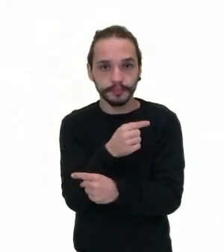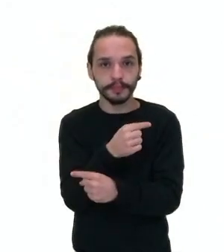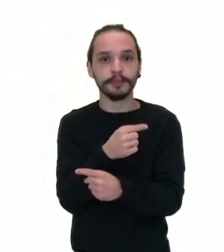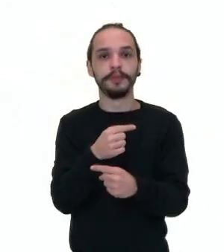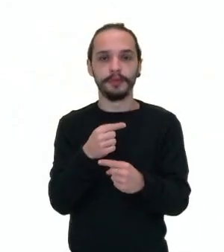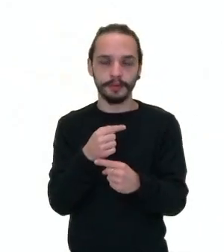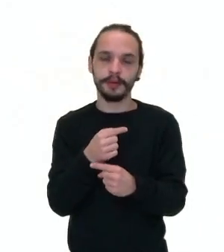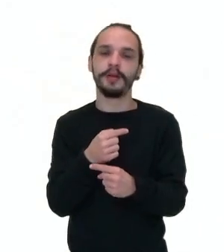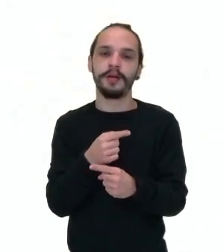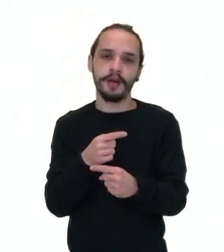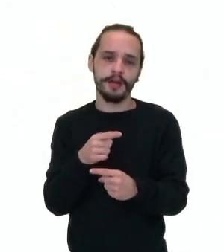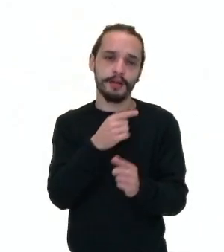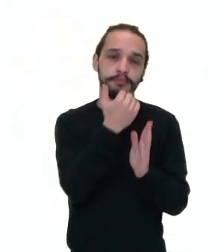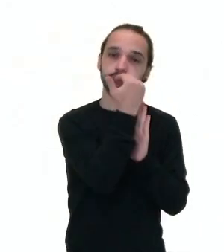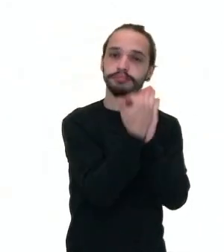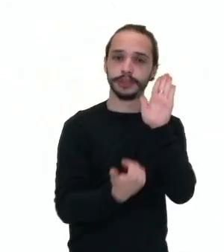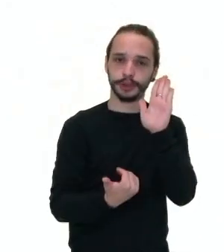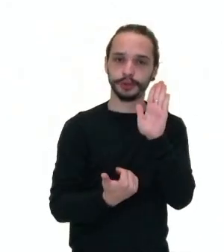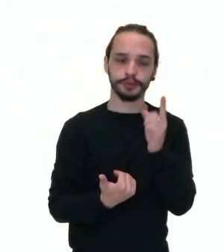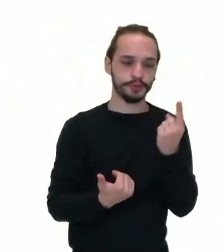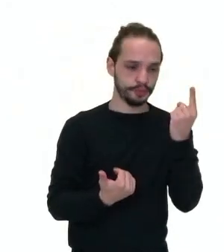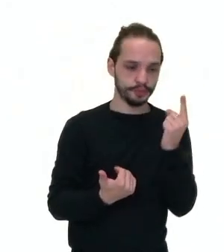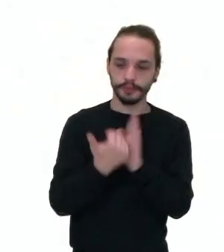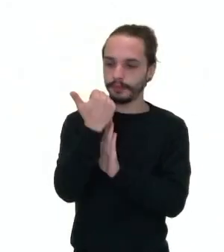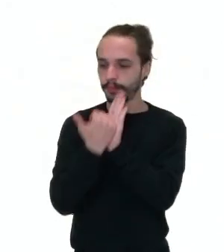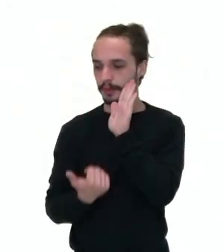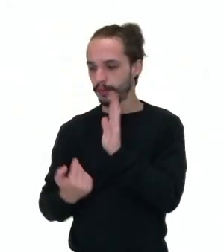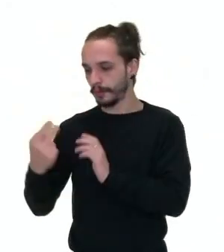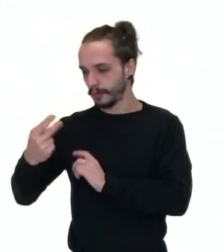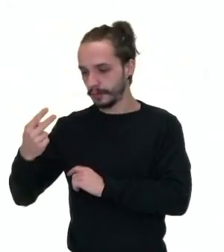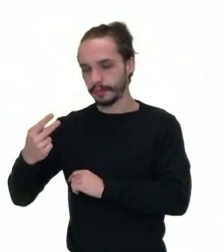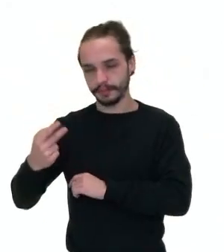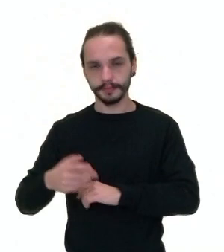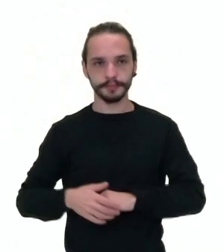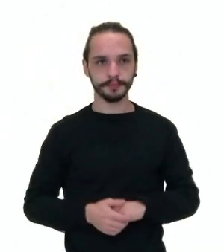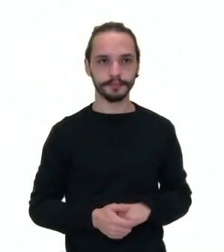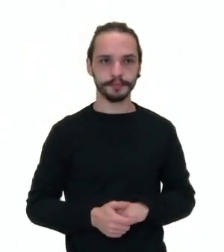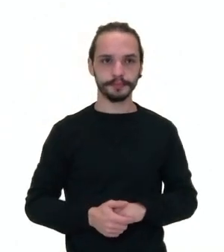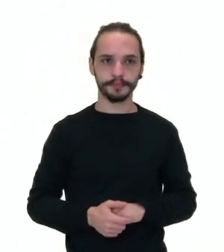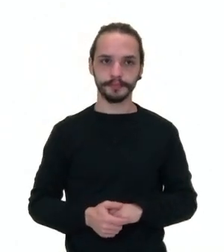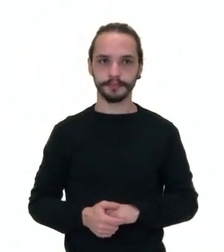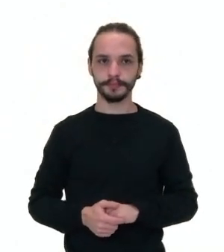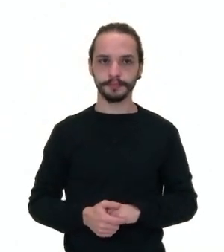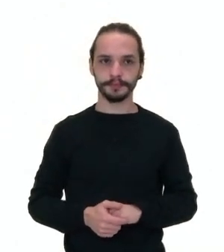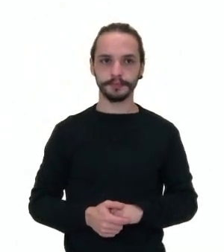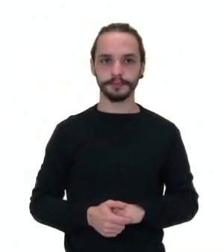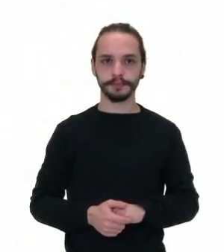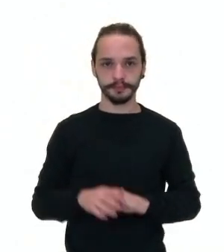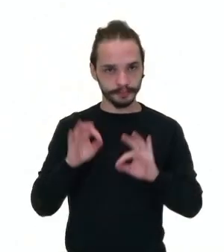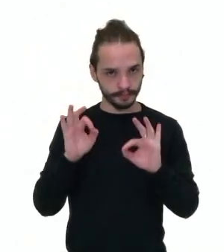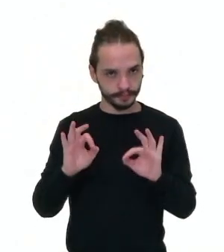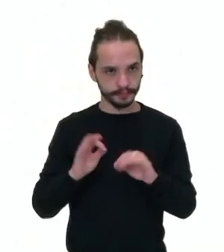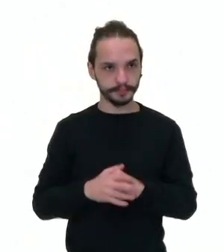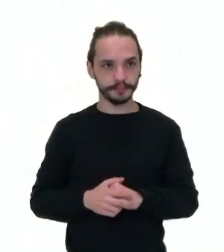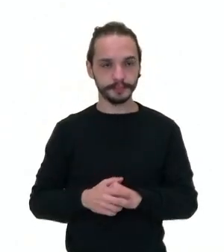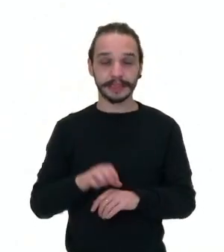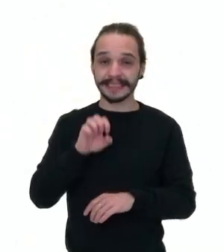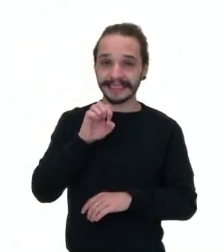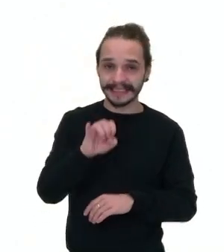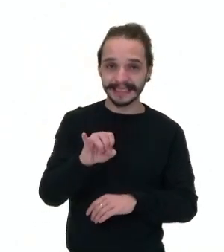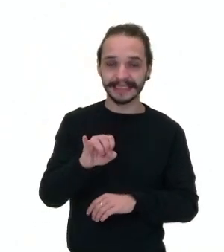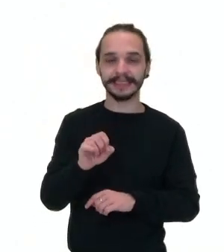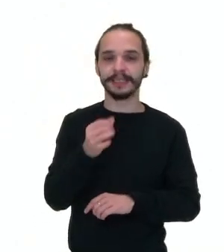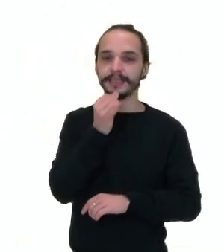fazer uma menos a outra. Certo? Então, eu vou pegar o módulo da primeira menos o módulo da segunda, certo? E se eu tiver,